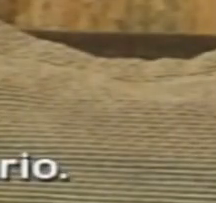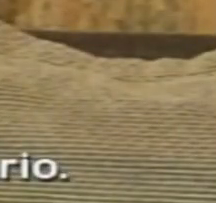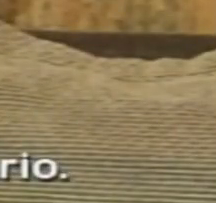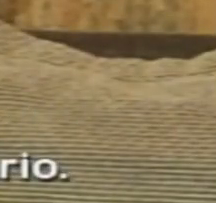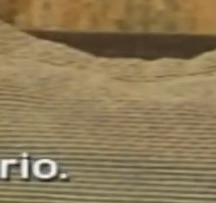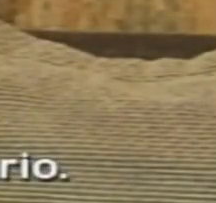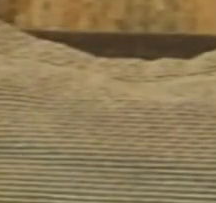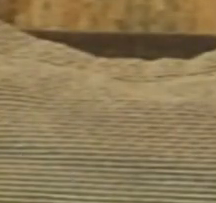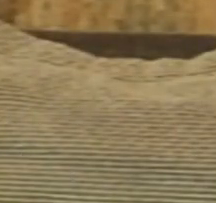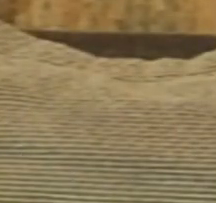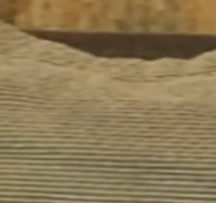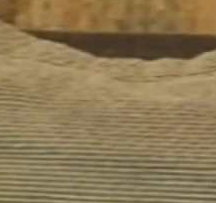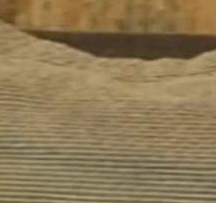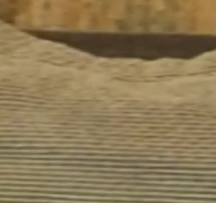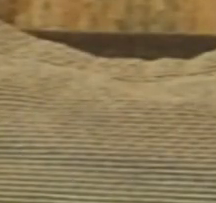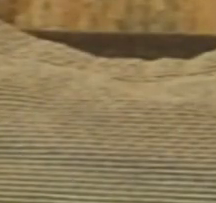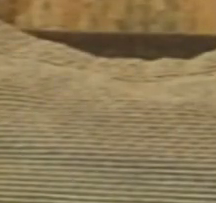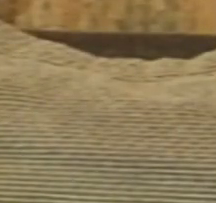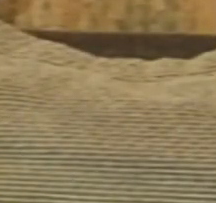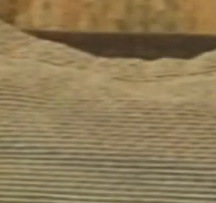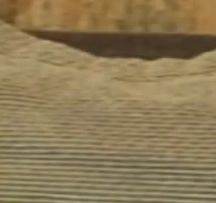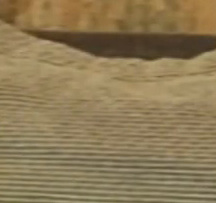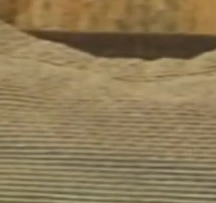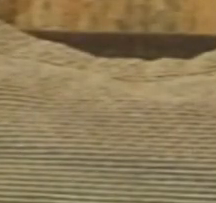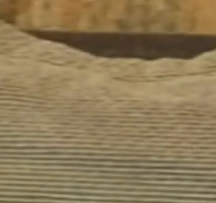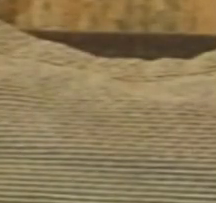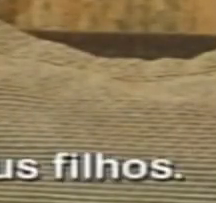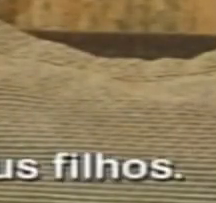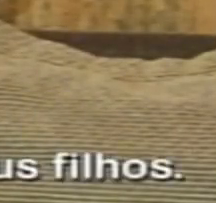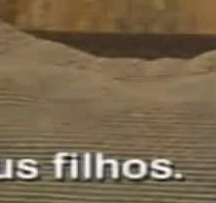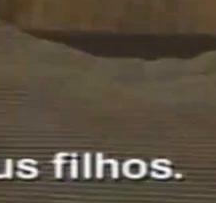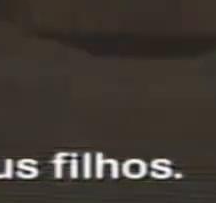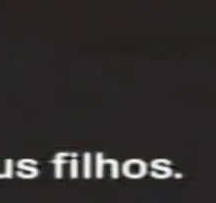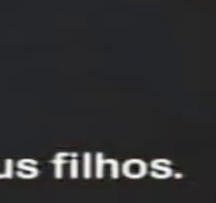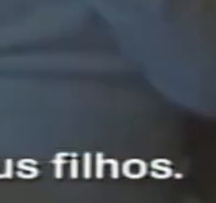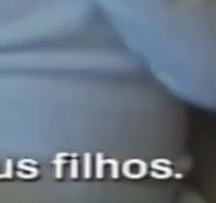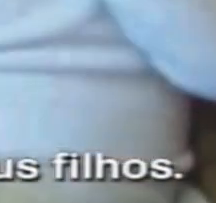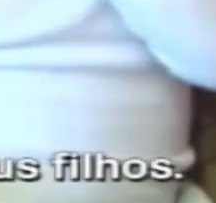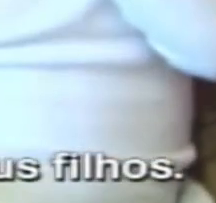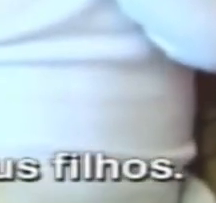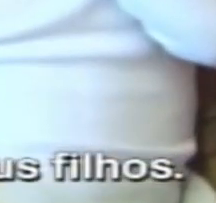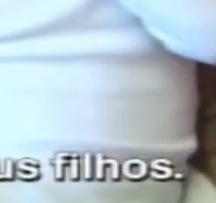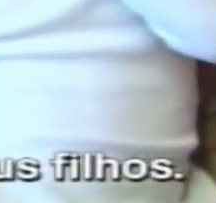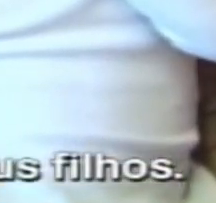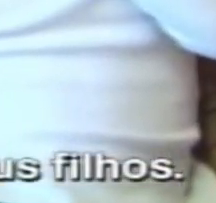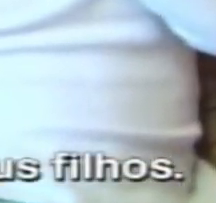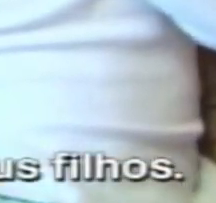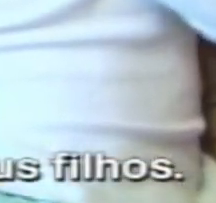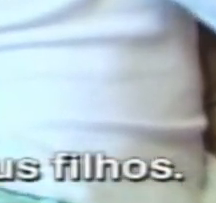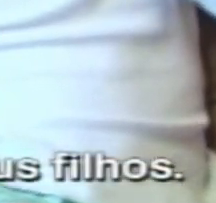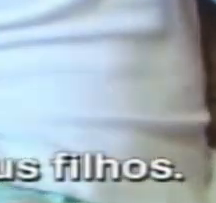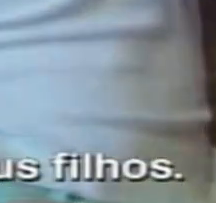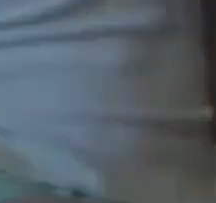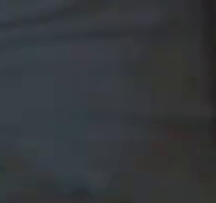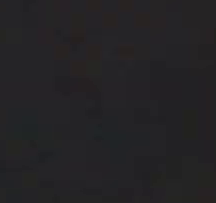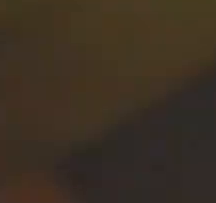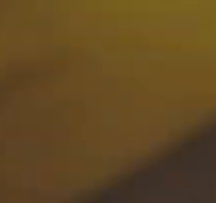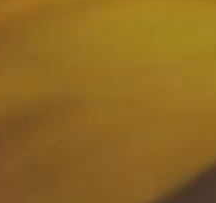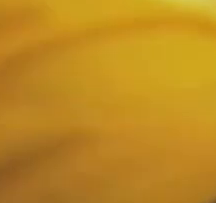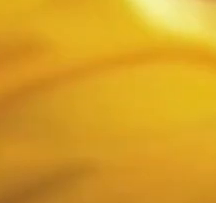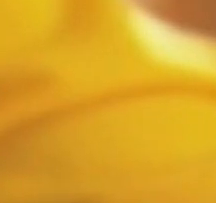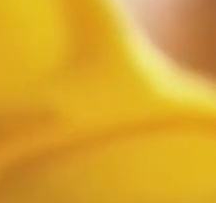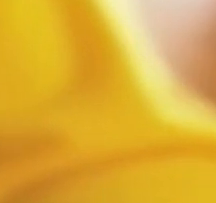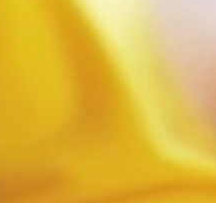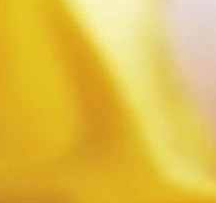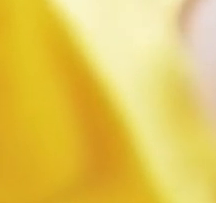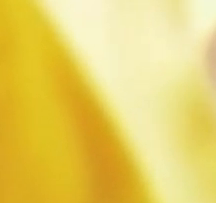meu armário eu não tinha nada além de bolacha família decidisse o que a lbv